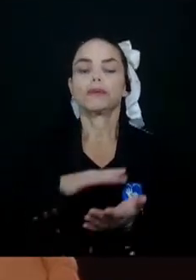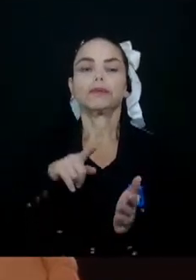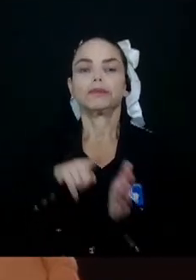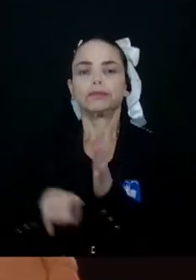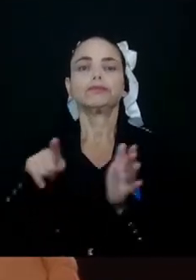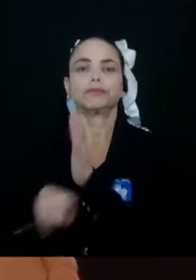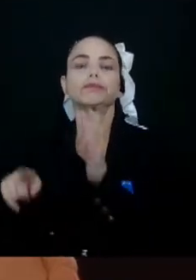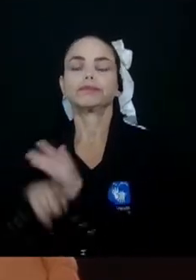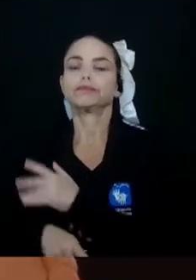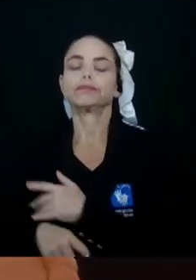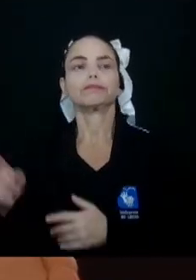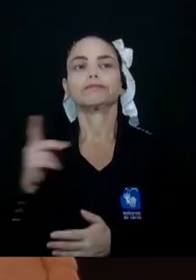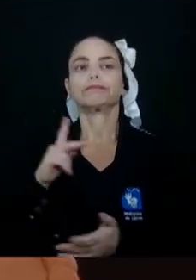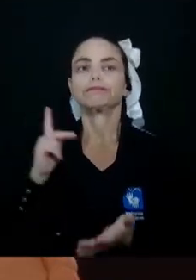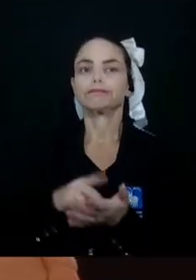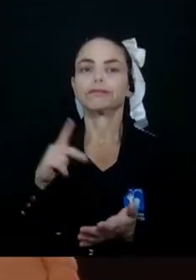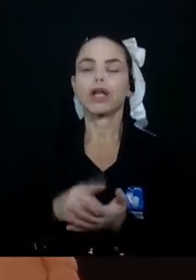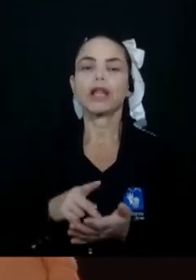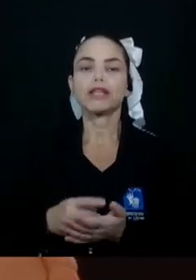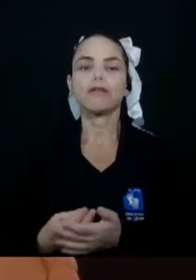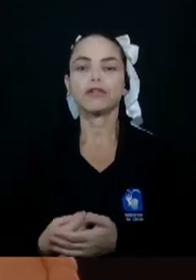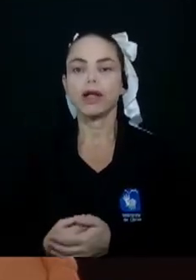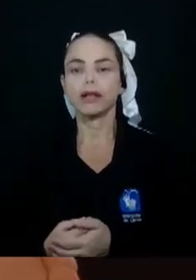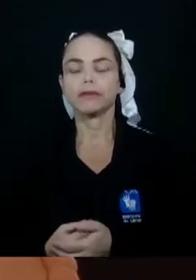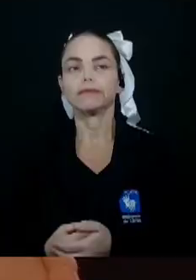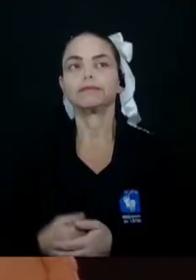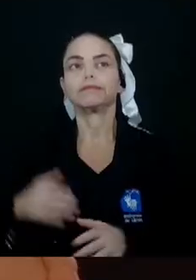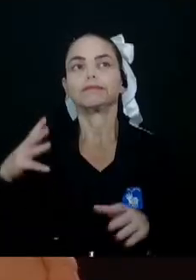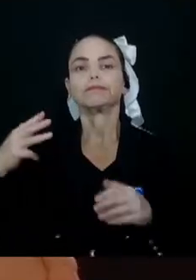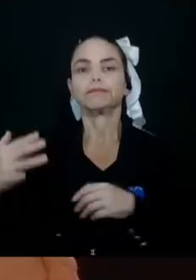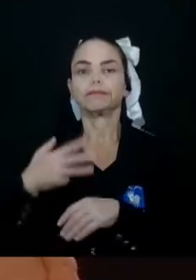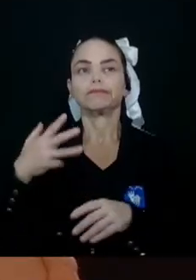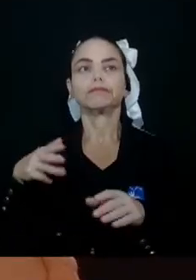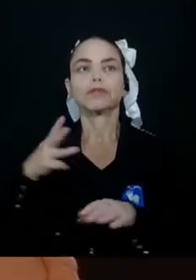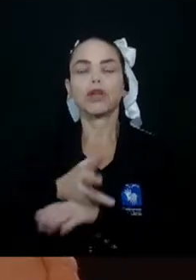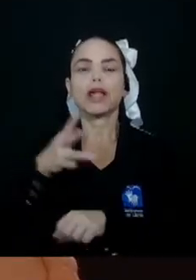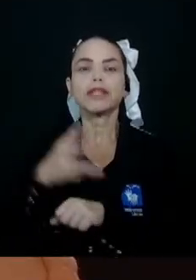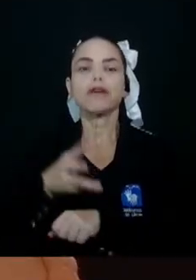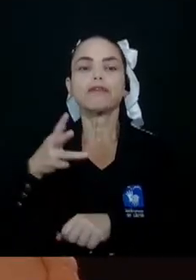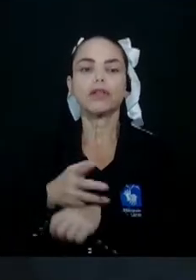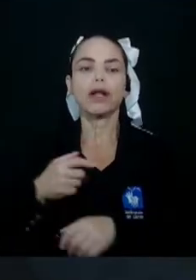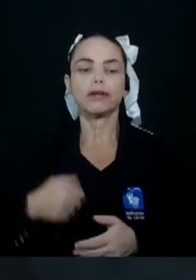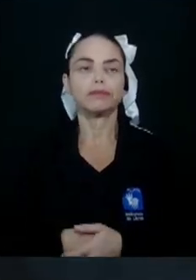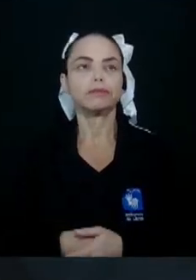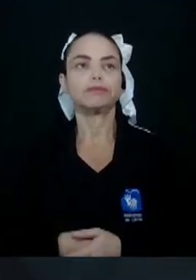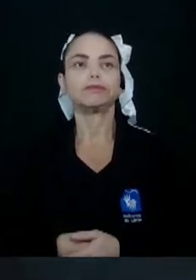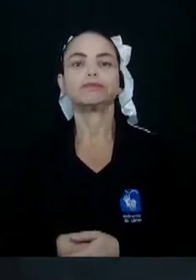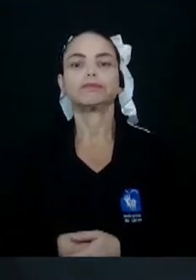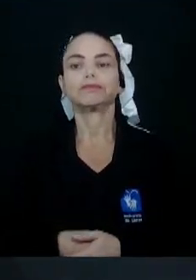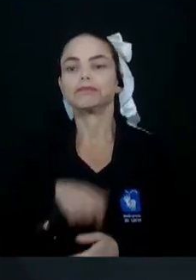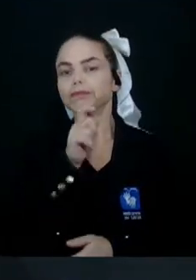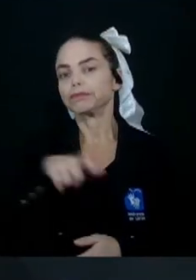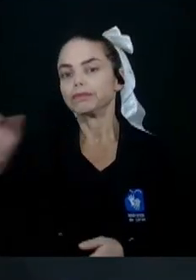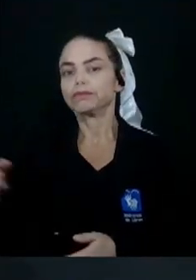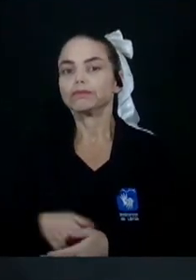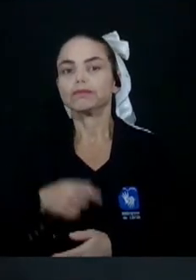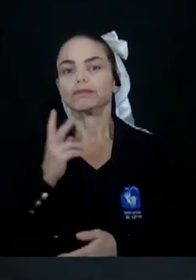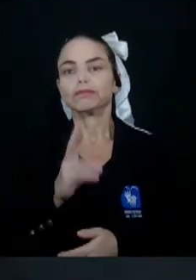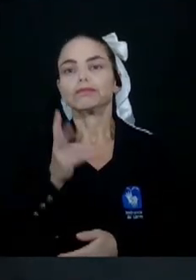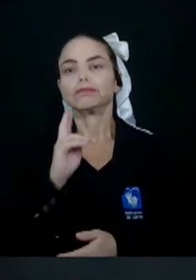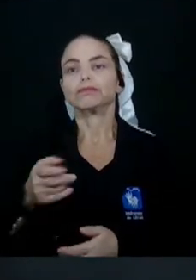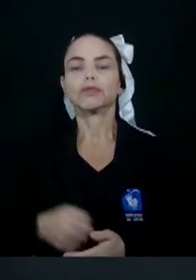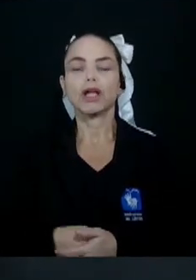idôneas, recebidas pelo WhatsApp ou por e-mail de pessoas que nem sempre são as pessoas que se